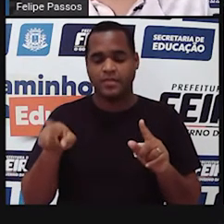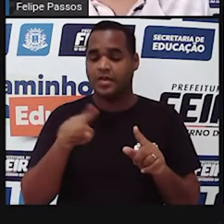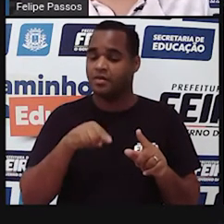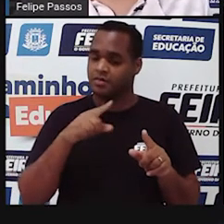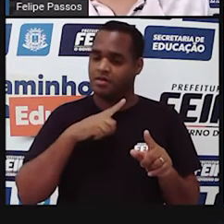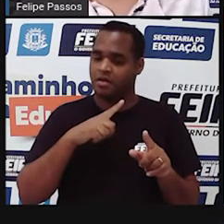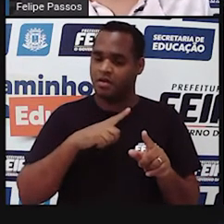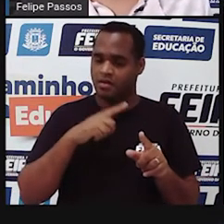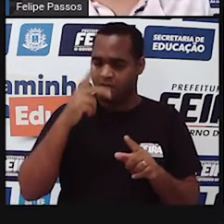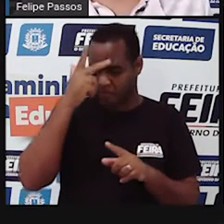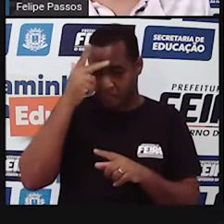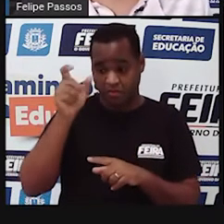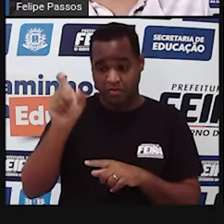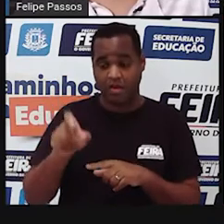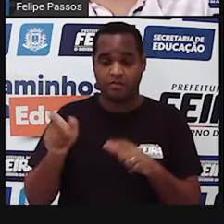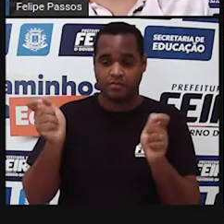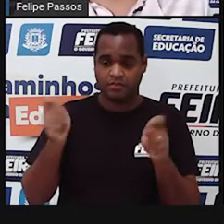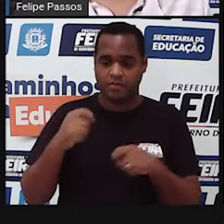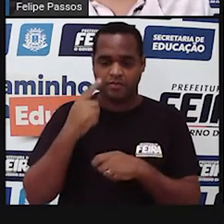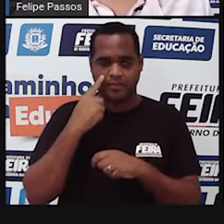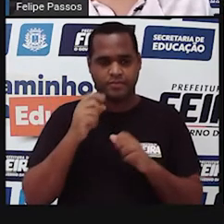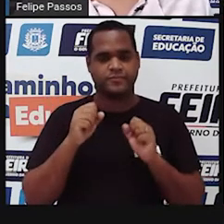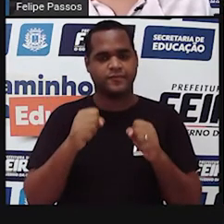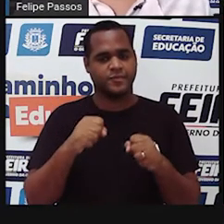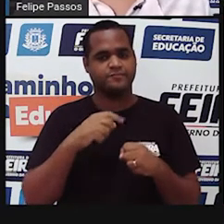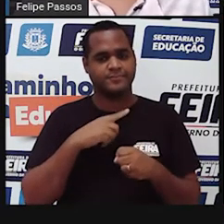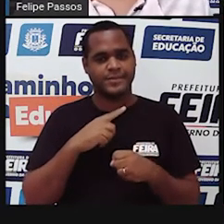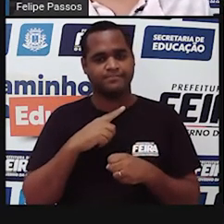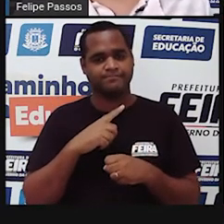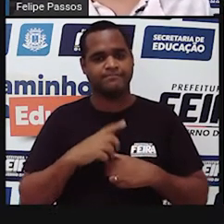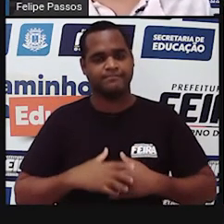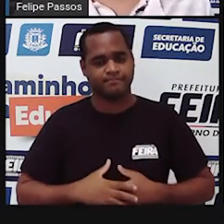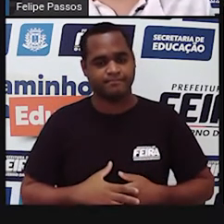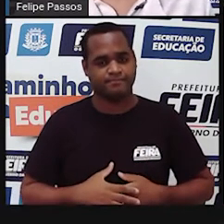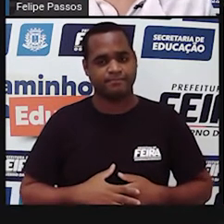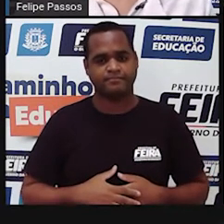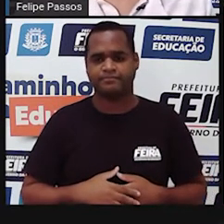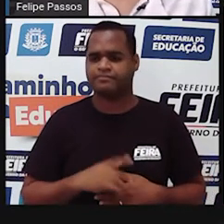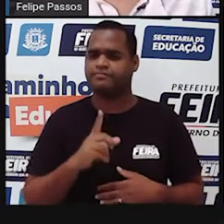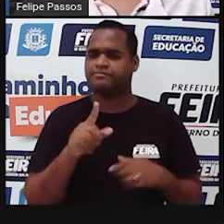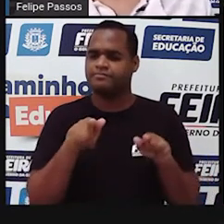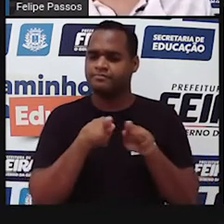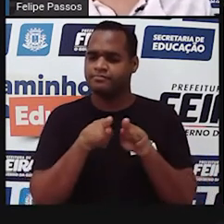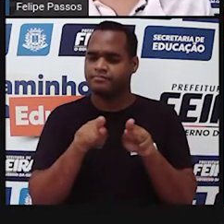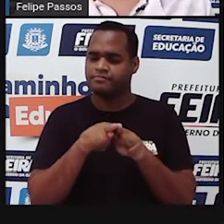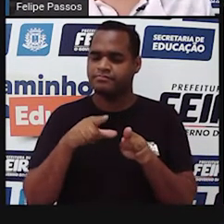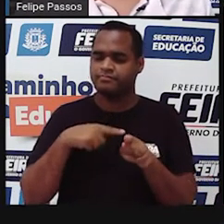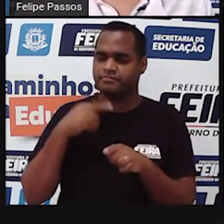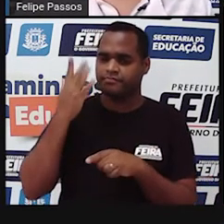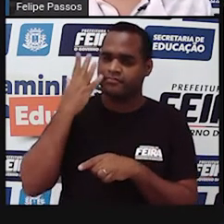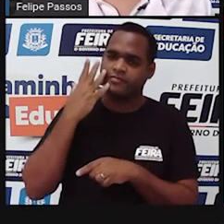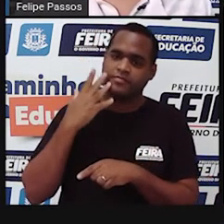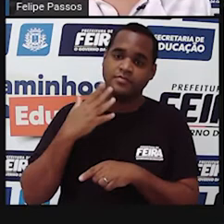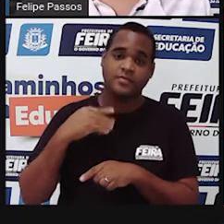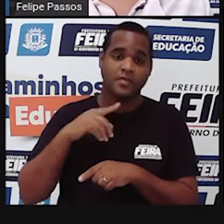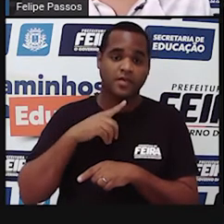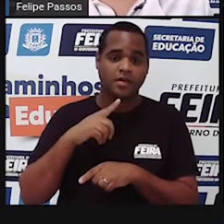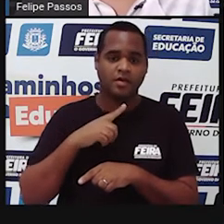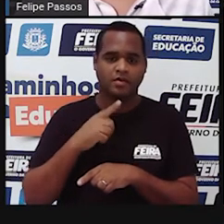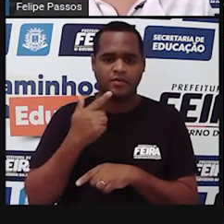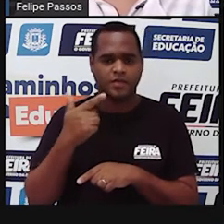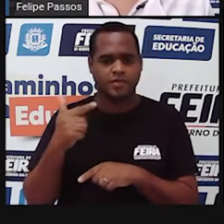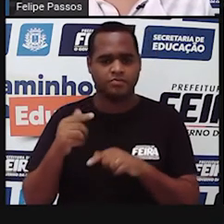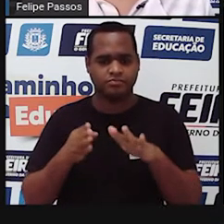única opção, é o único recurso que a pessoa tem. E aí você também vai ter crianças, por exemplo, que elas não vão ter